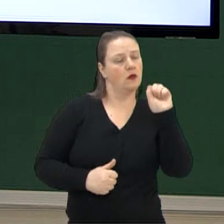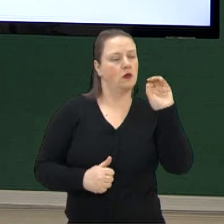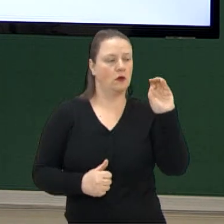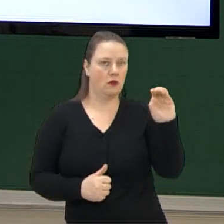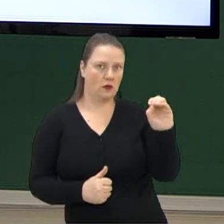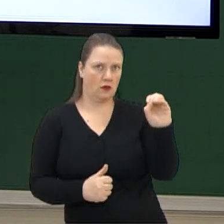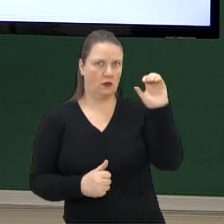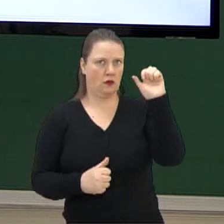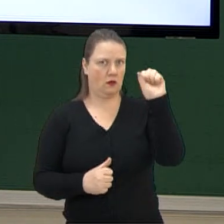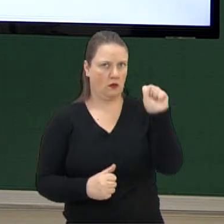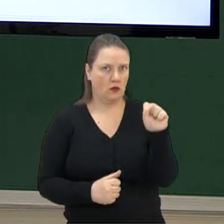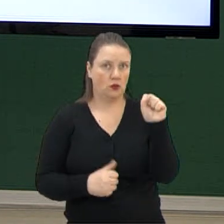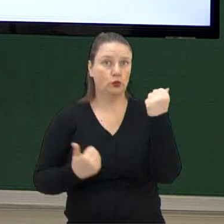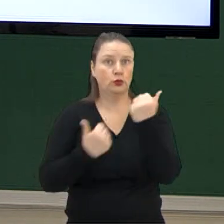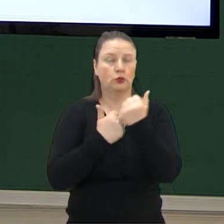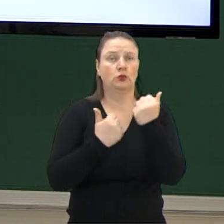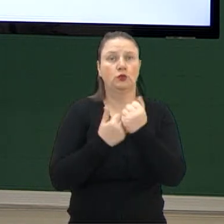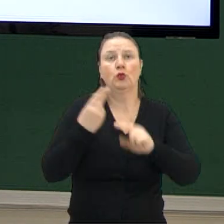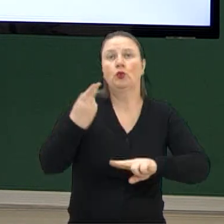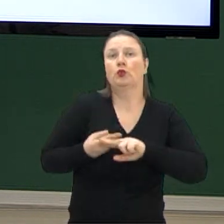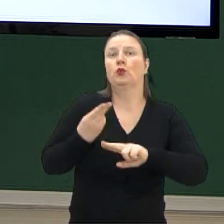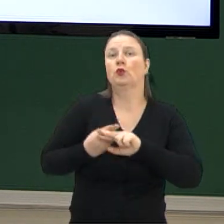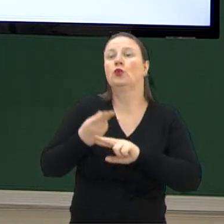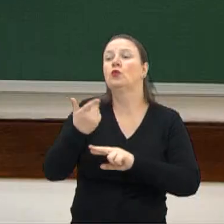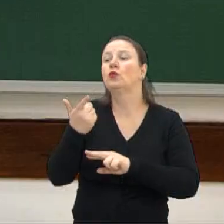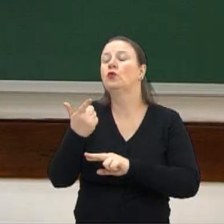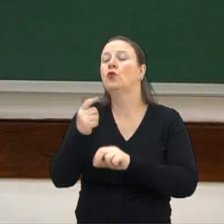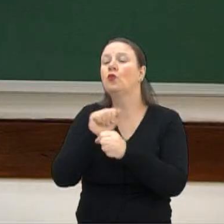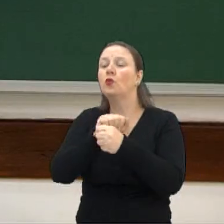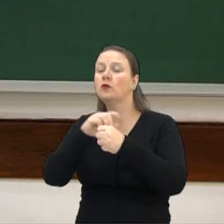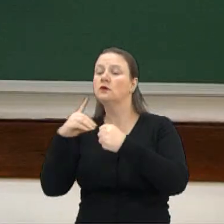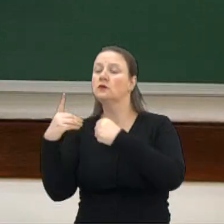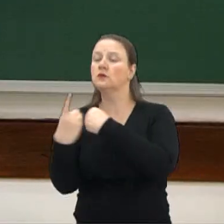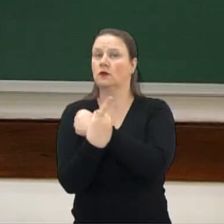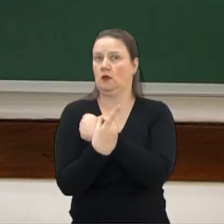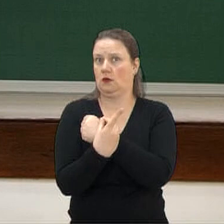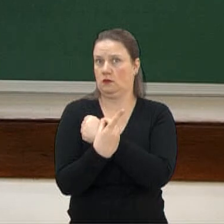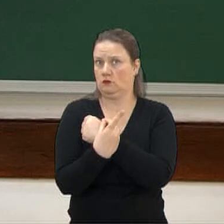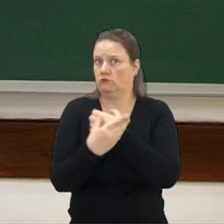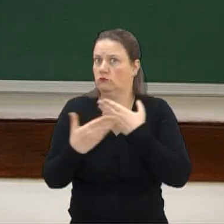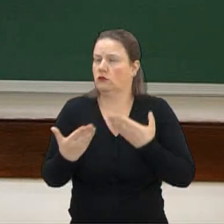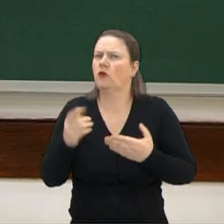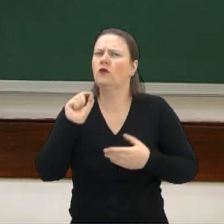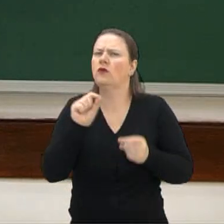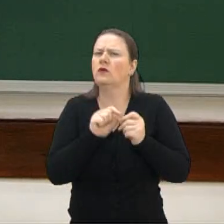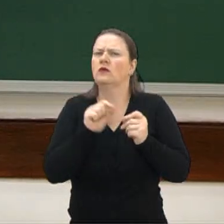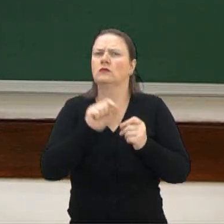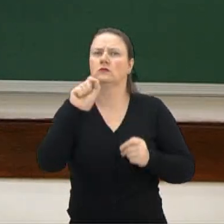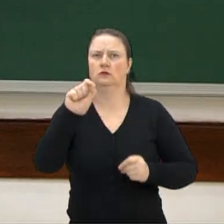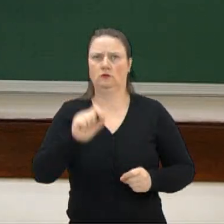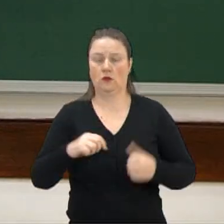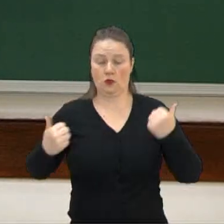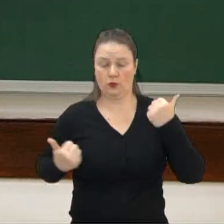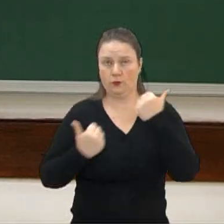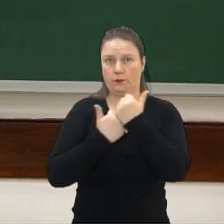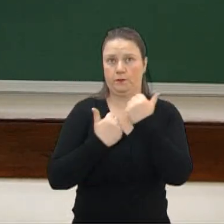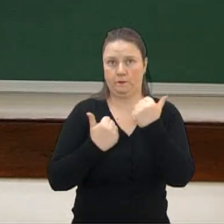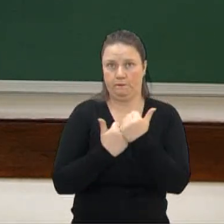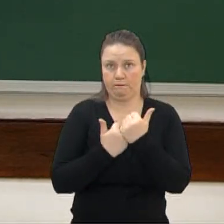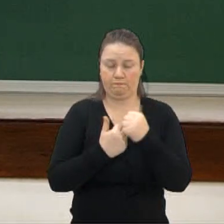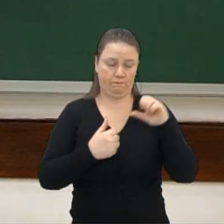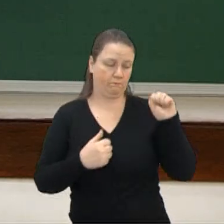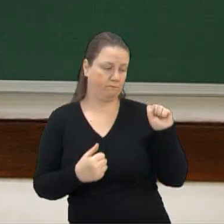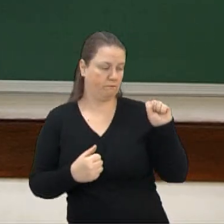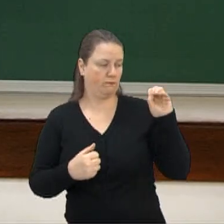do texto, utilizando-se de um advérbio. Então, o que eu vou fazer? Vou substituir o